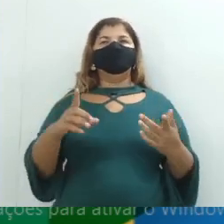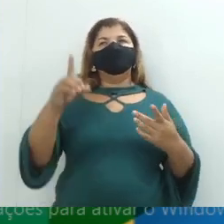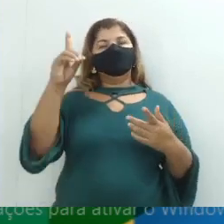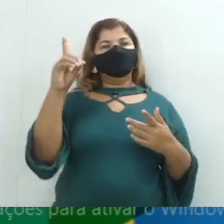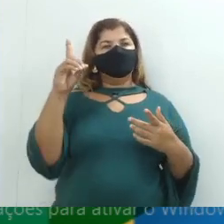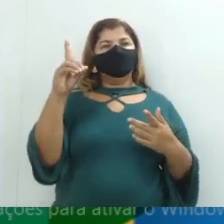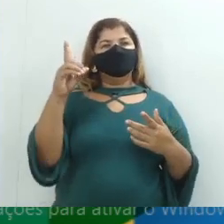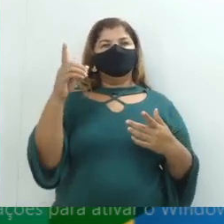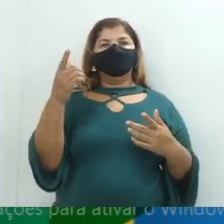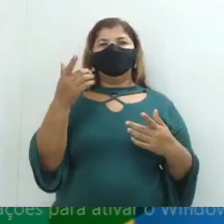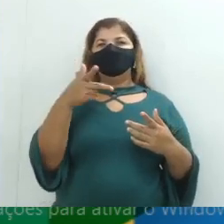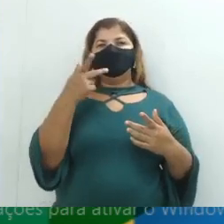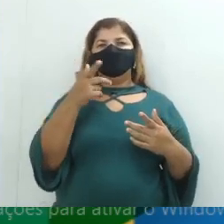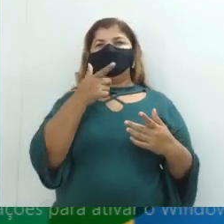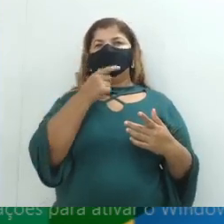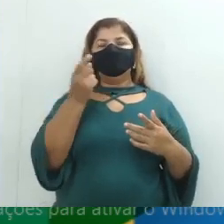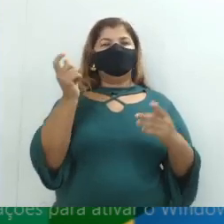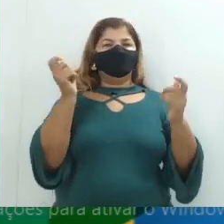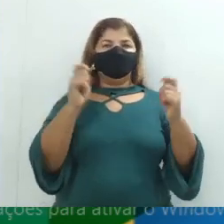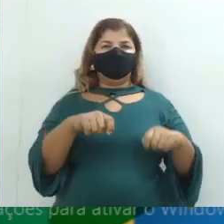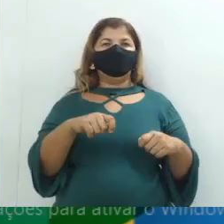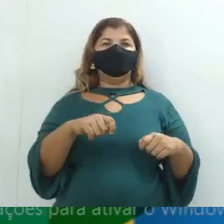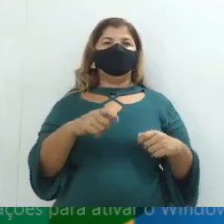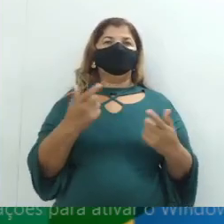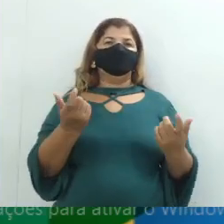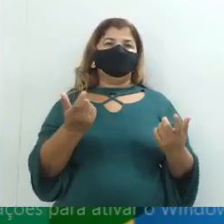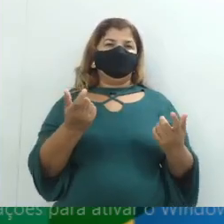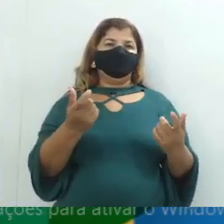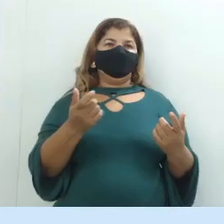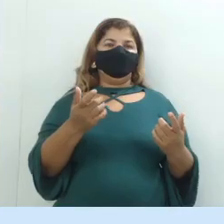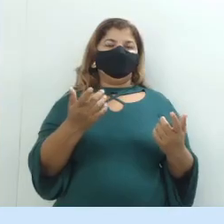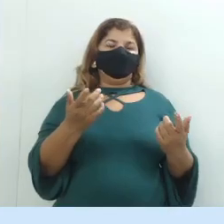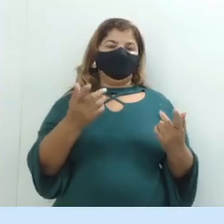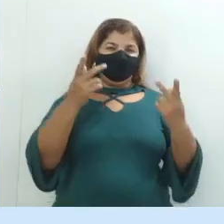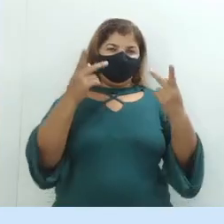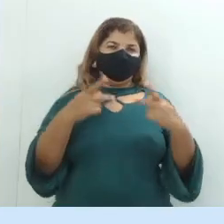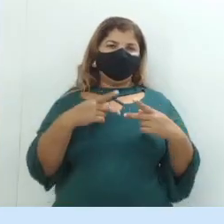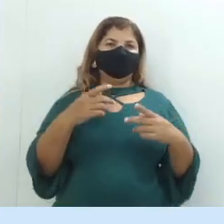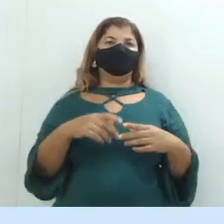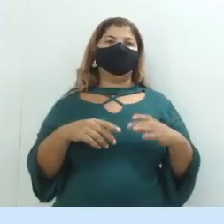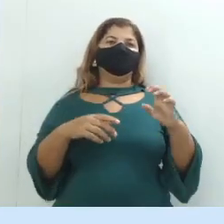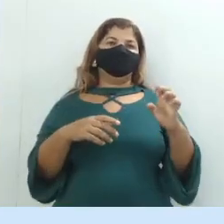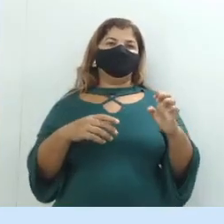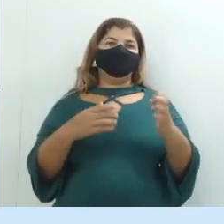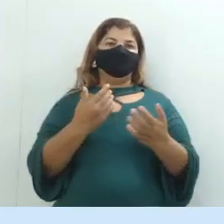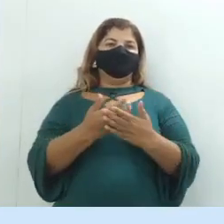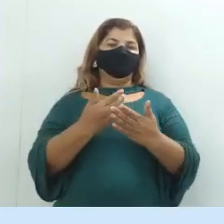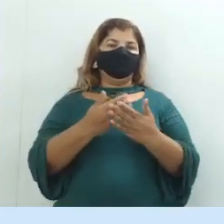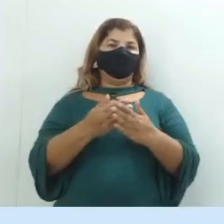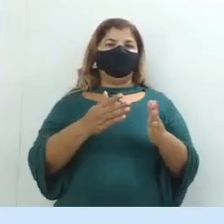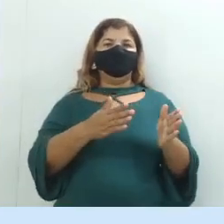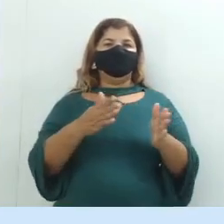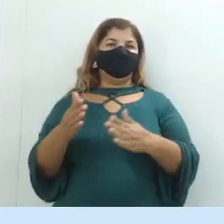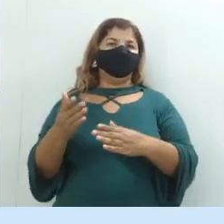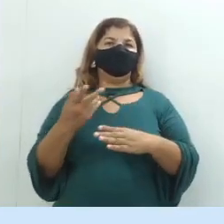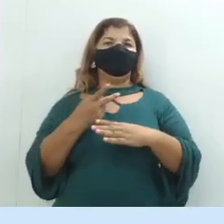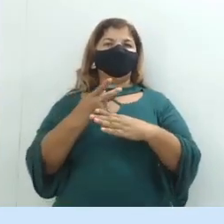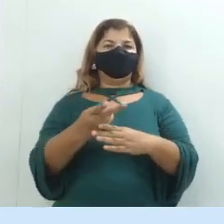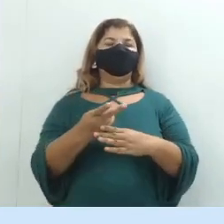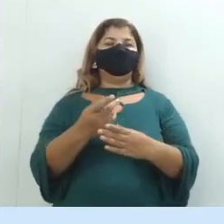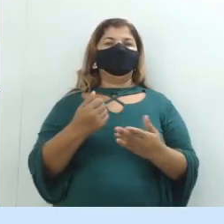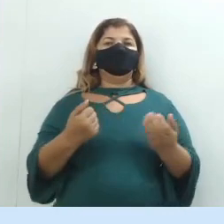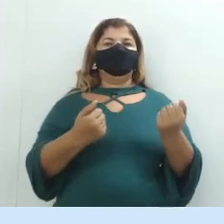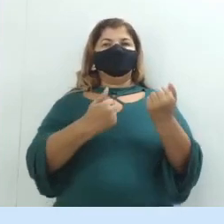tivesse capacidade de reagir a si mesmo. Letra E. Os estudiosos do período buscaram o apoio do